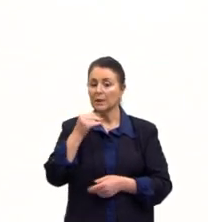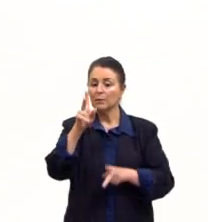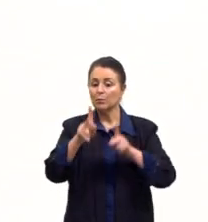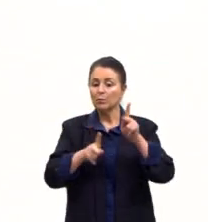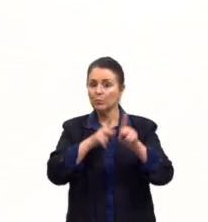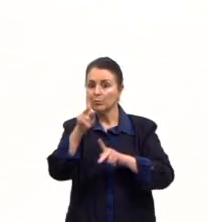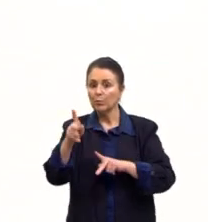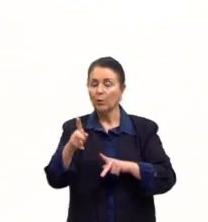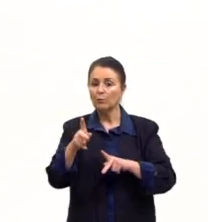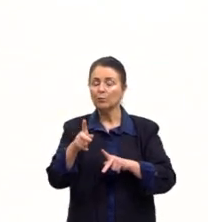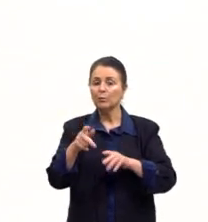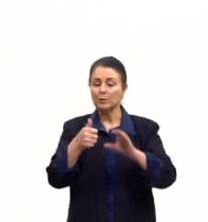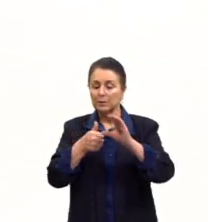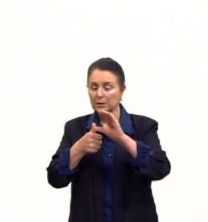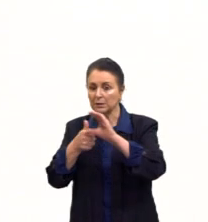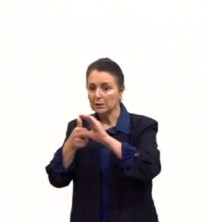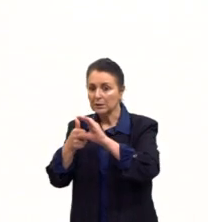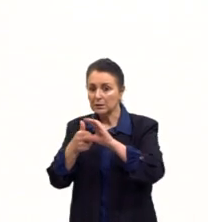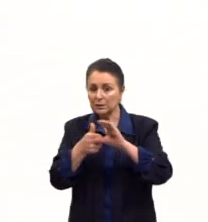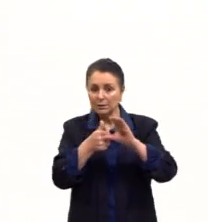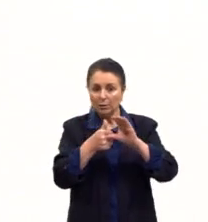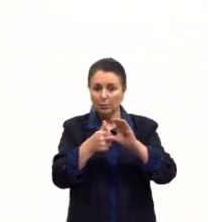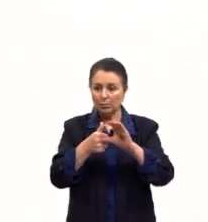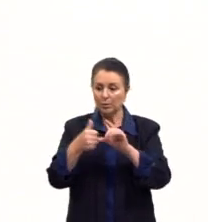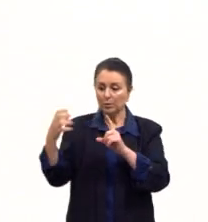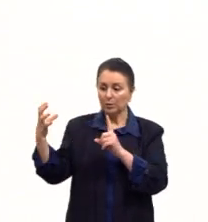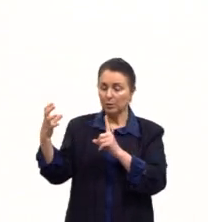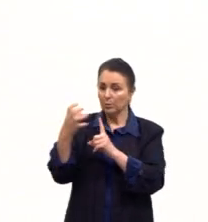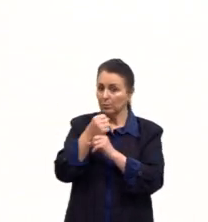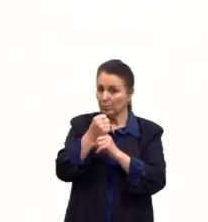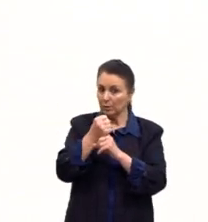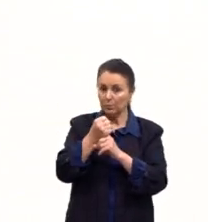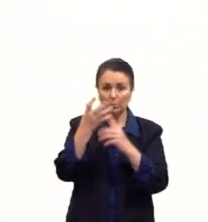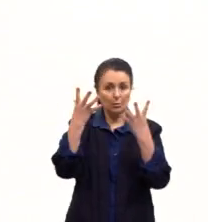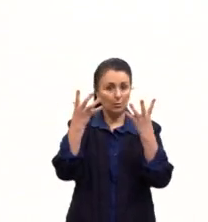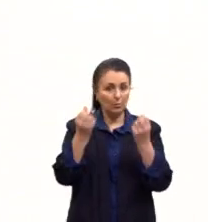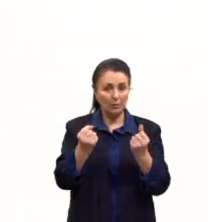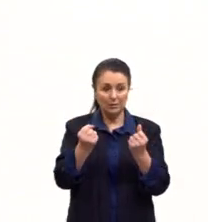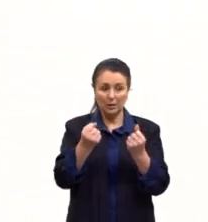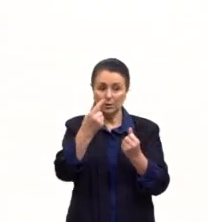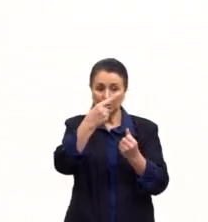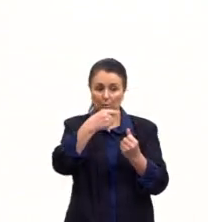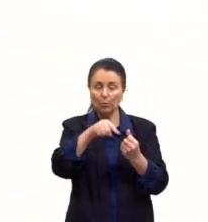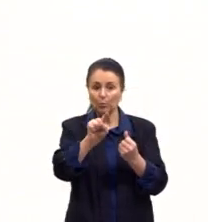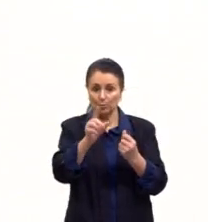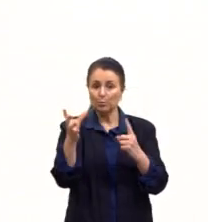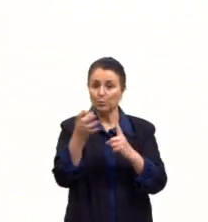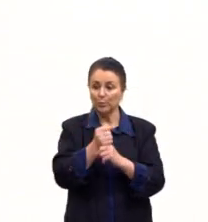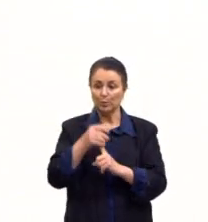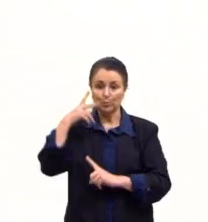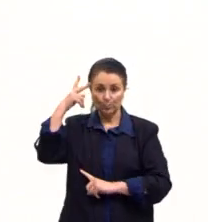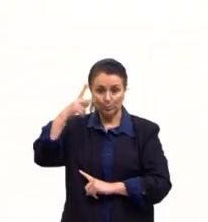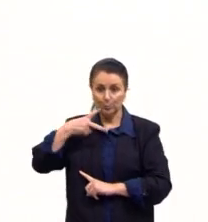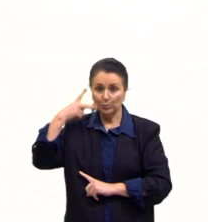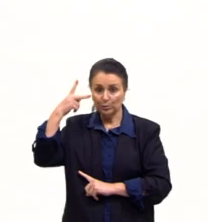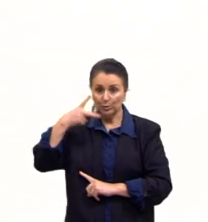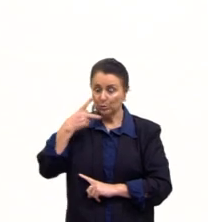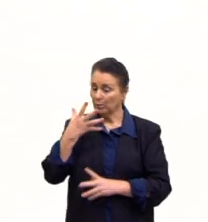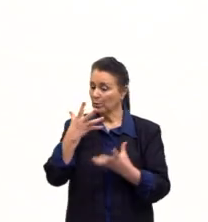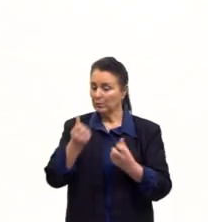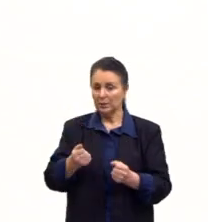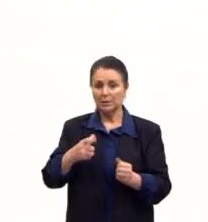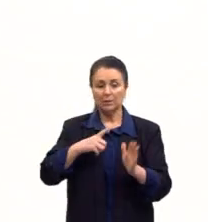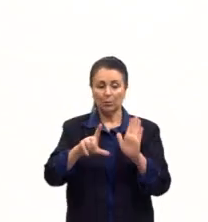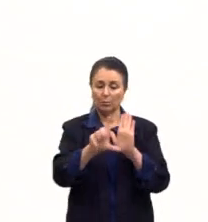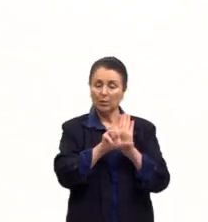cristãos né que são que estão dominando aí não aceitam ser dominados politicamente neto tem uma uma outra